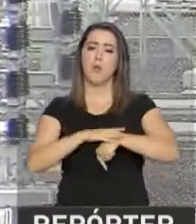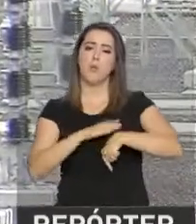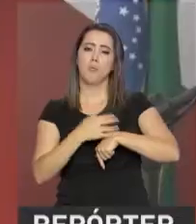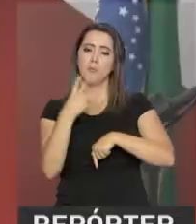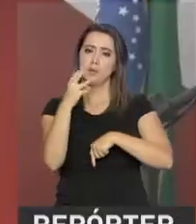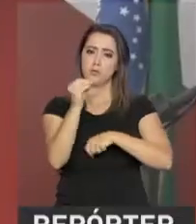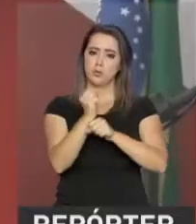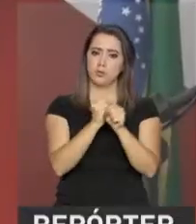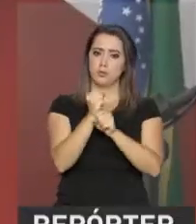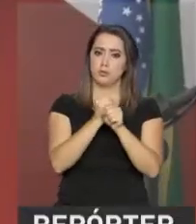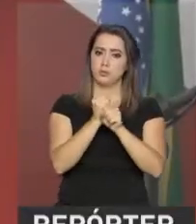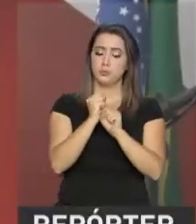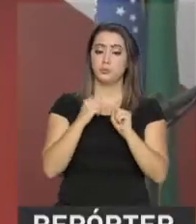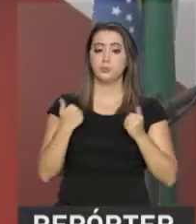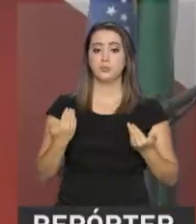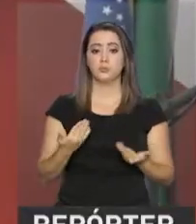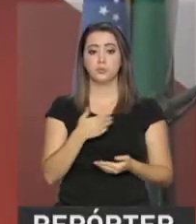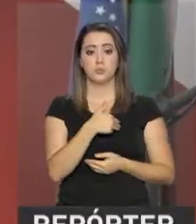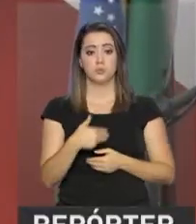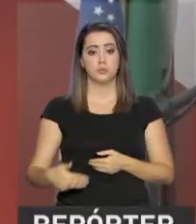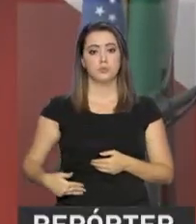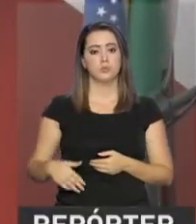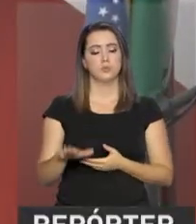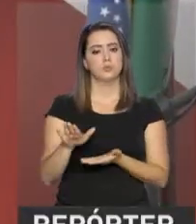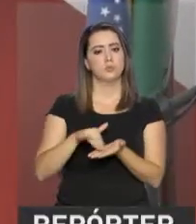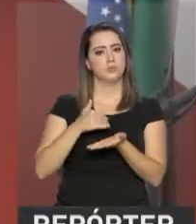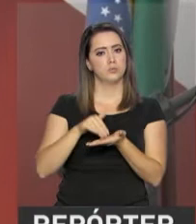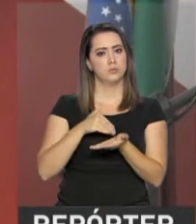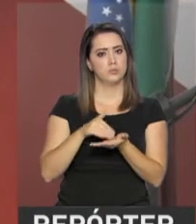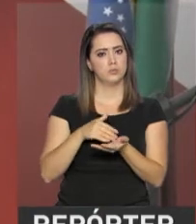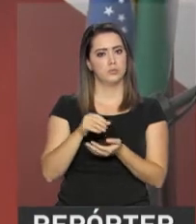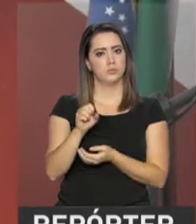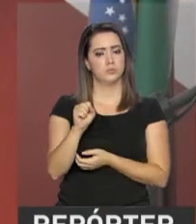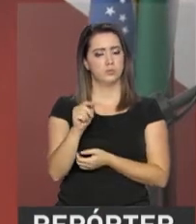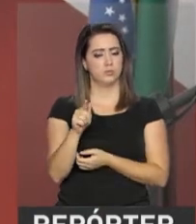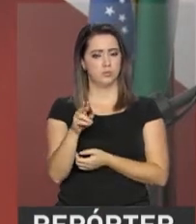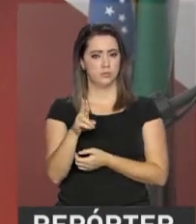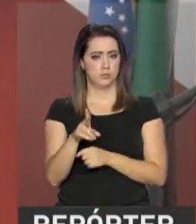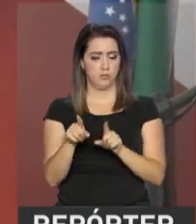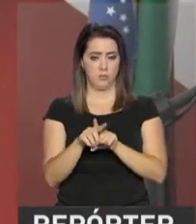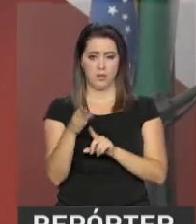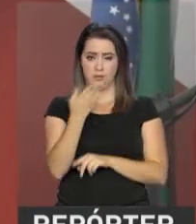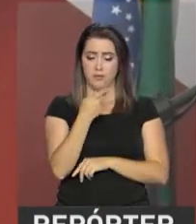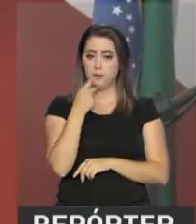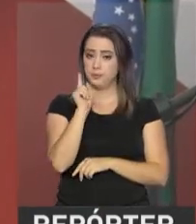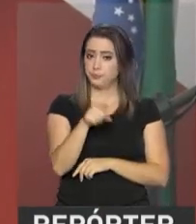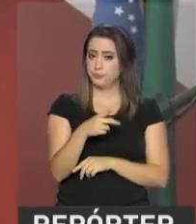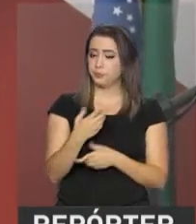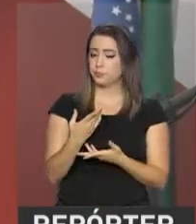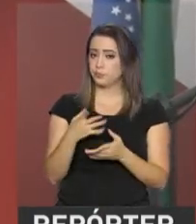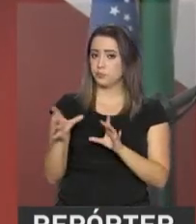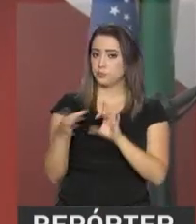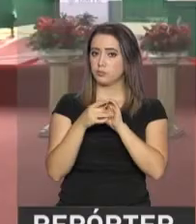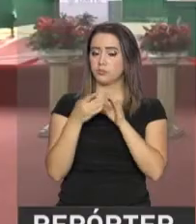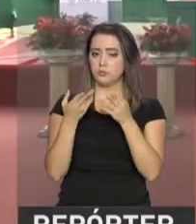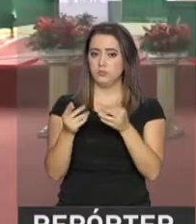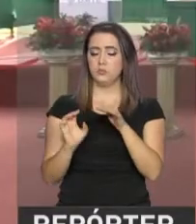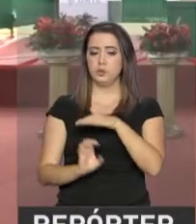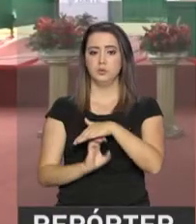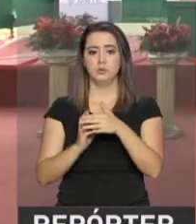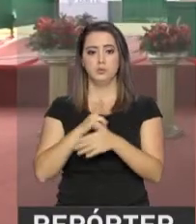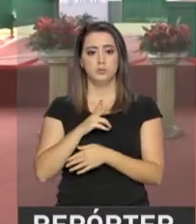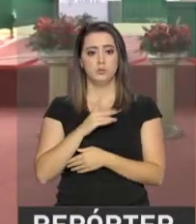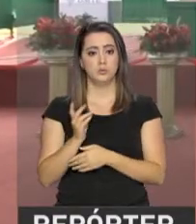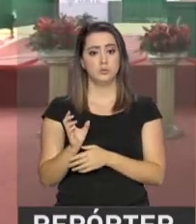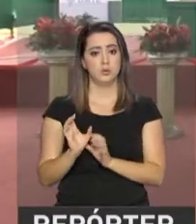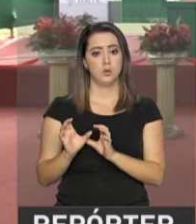30 anos para o ministro da secretaria geral da presidência da república moreira franco parcerias como essa feita com